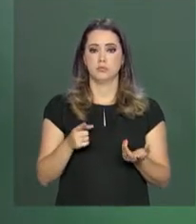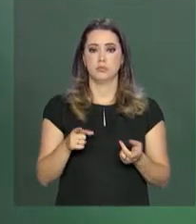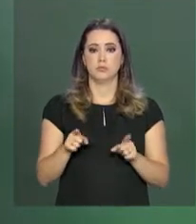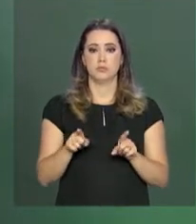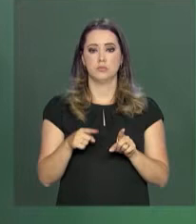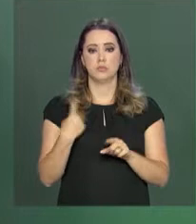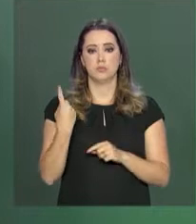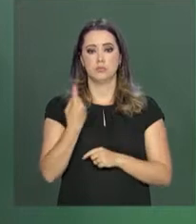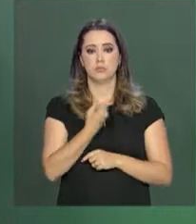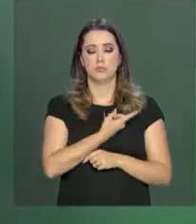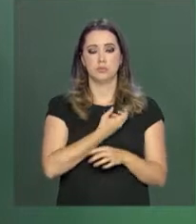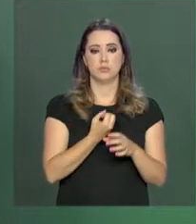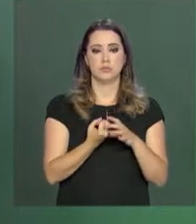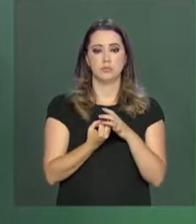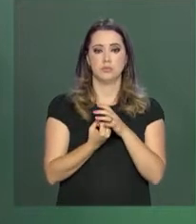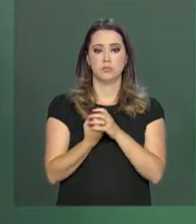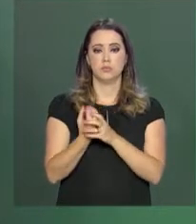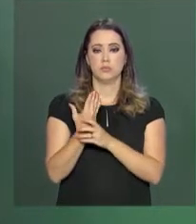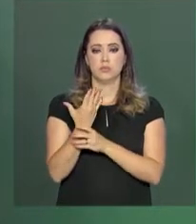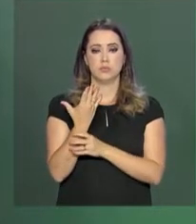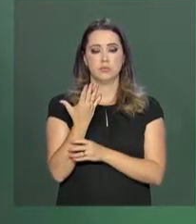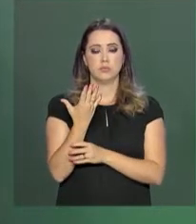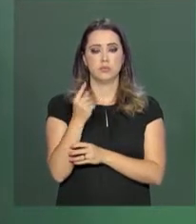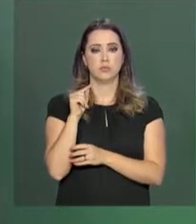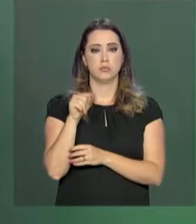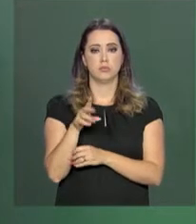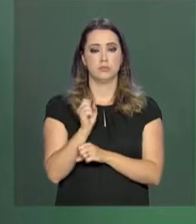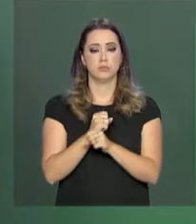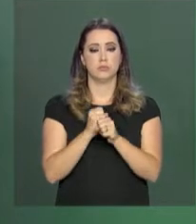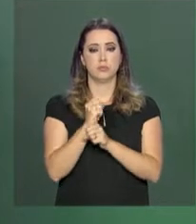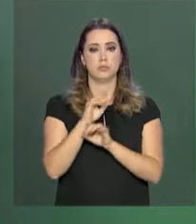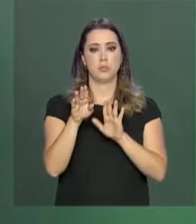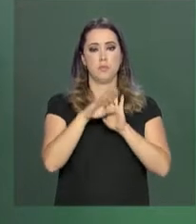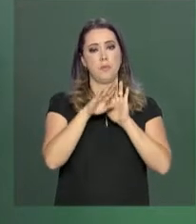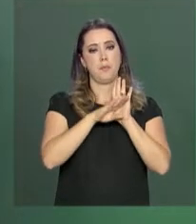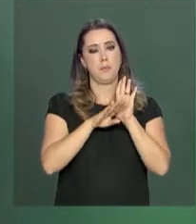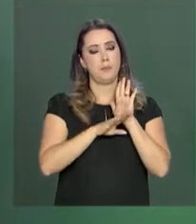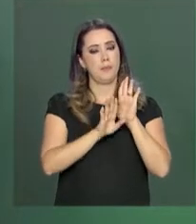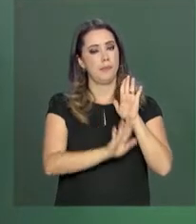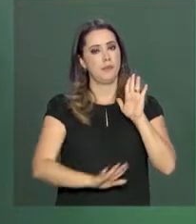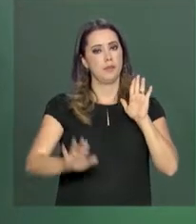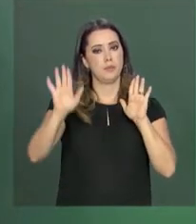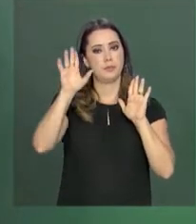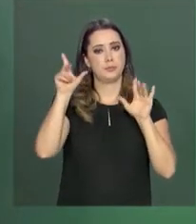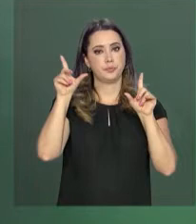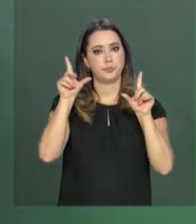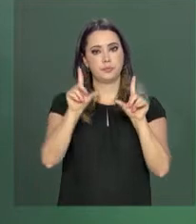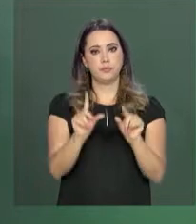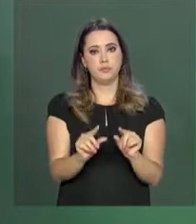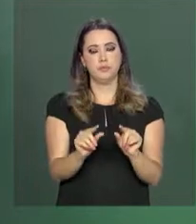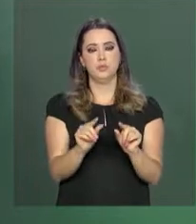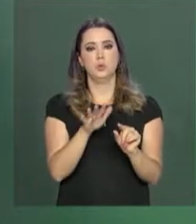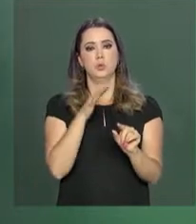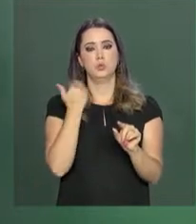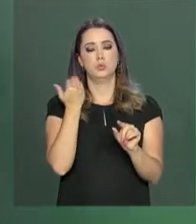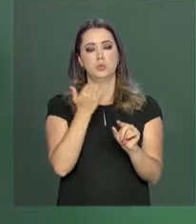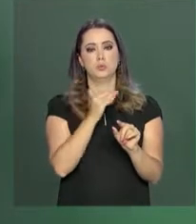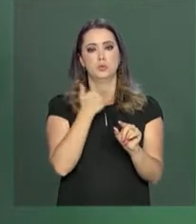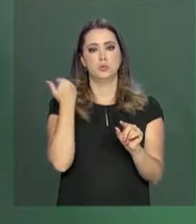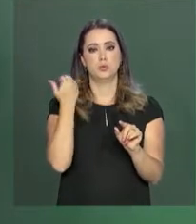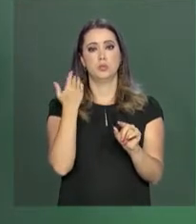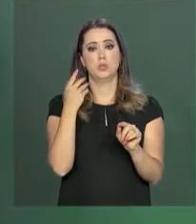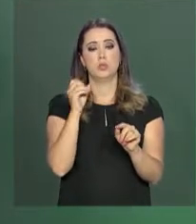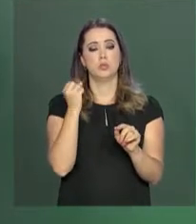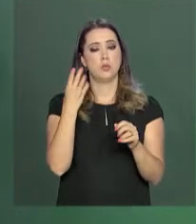criamos do totti neste ano um plano nacional de redução de mortes e lesões